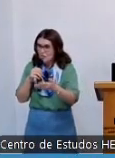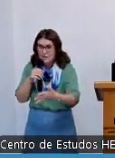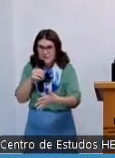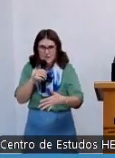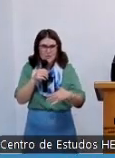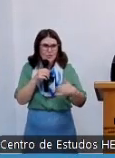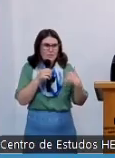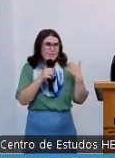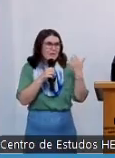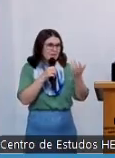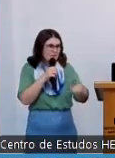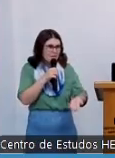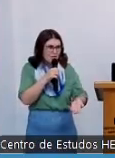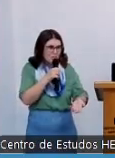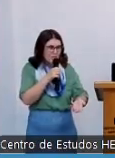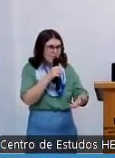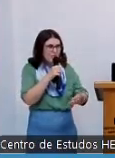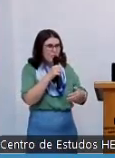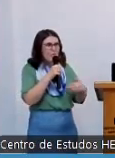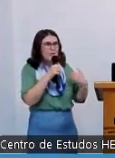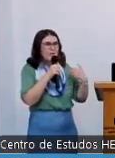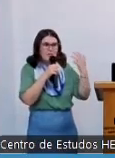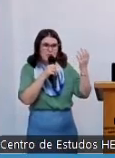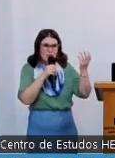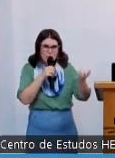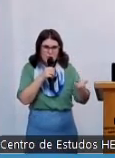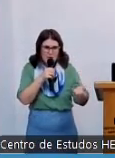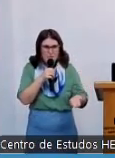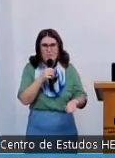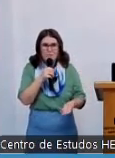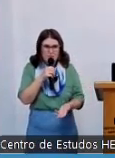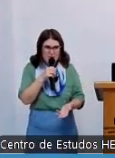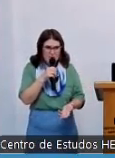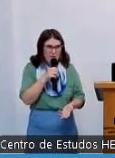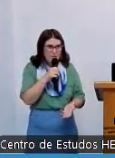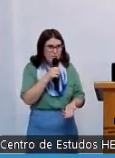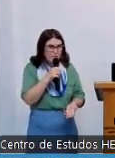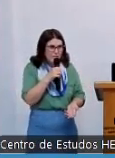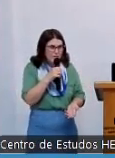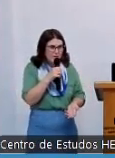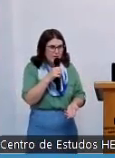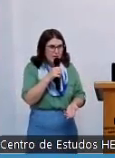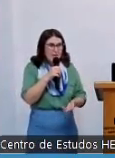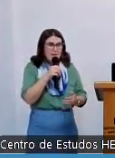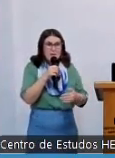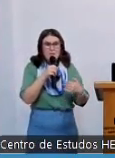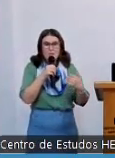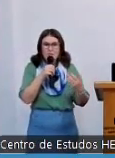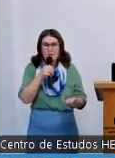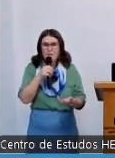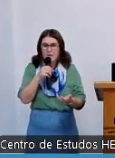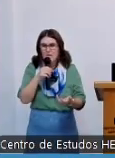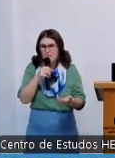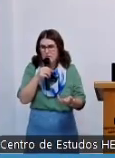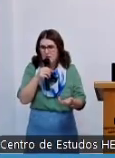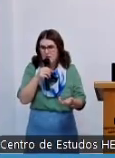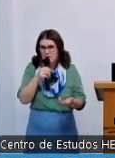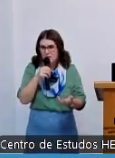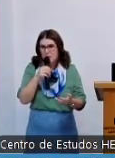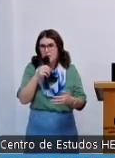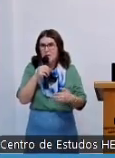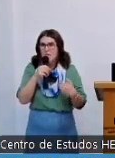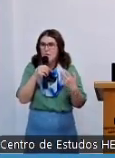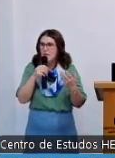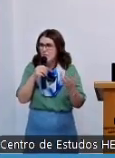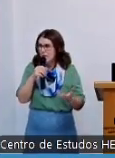de estudantes, seja de pesquisadores, seja de projetos patrocinados pela indústria, e isso não foi levado em